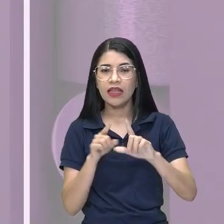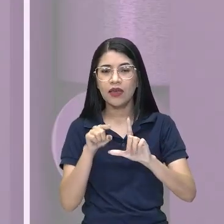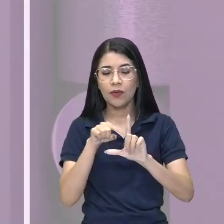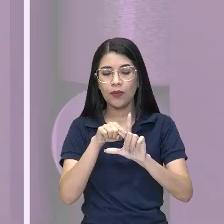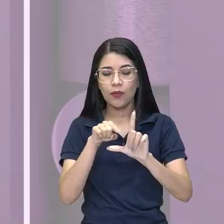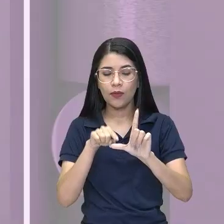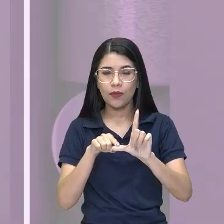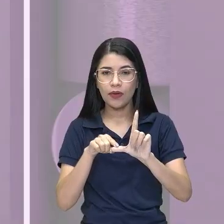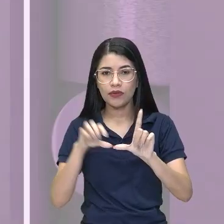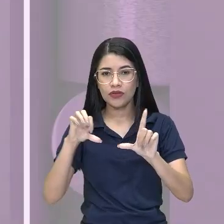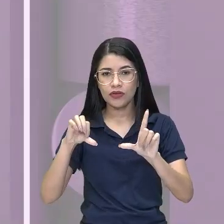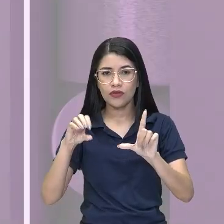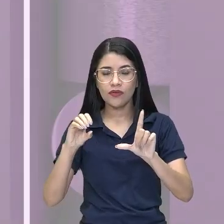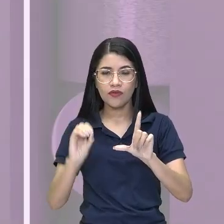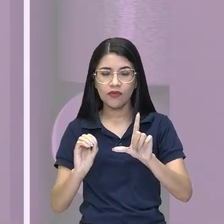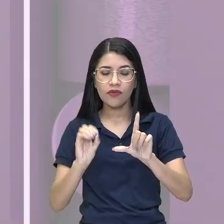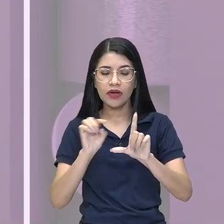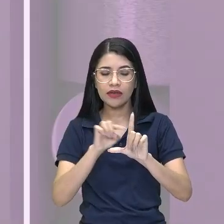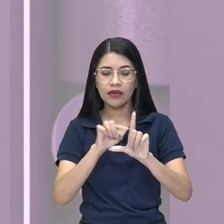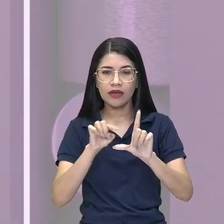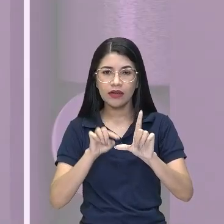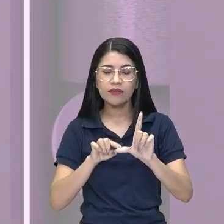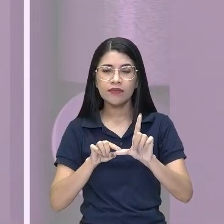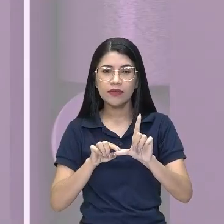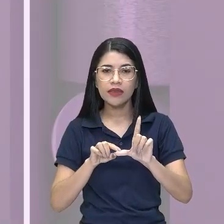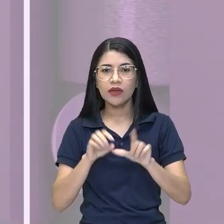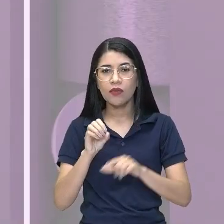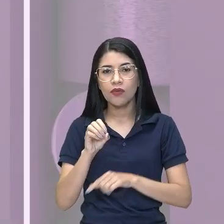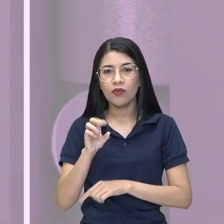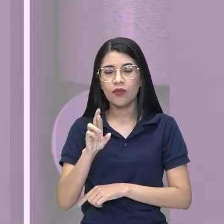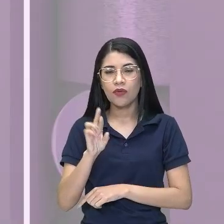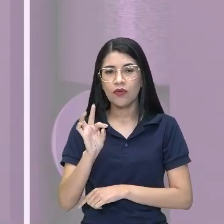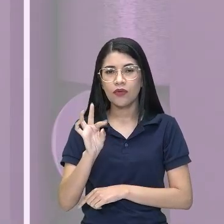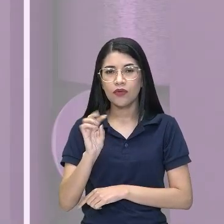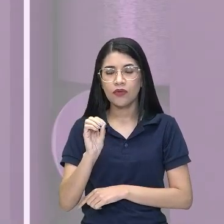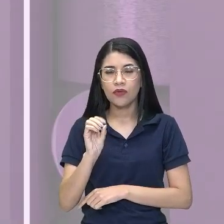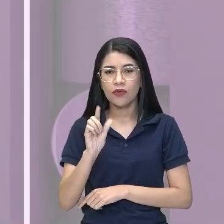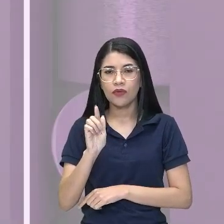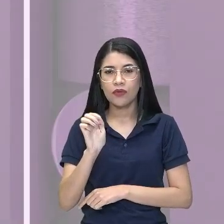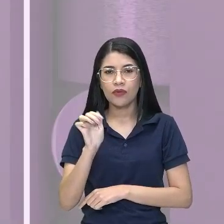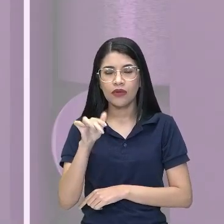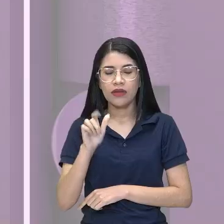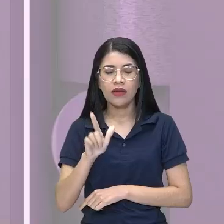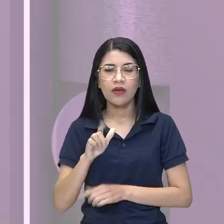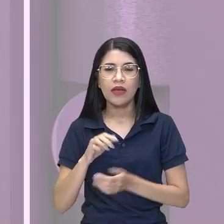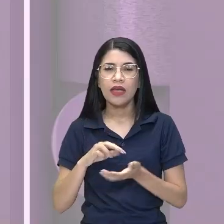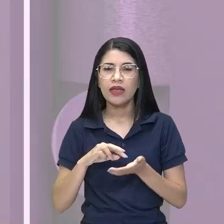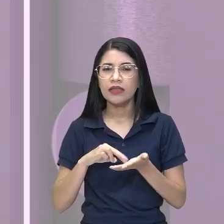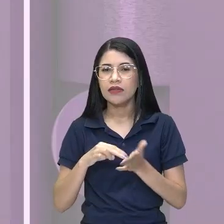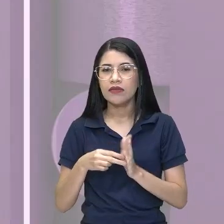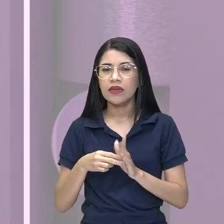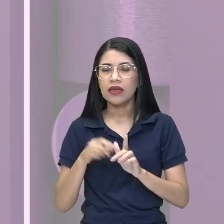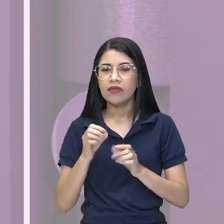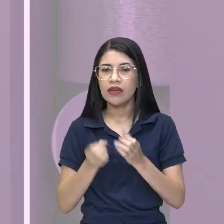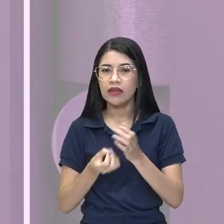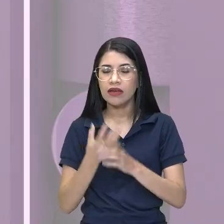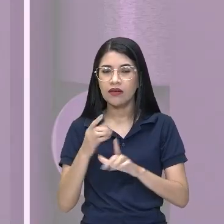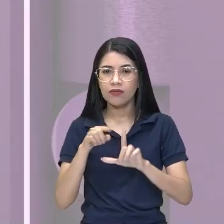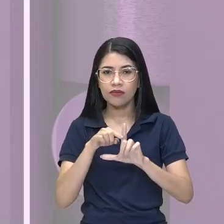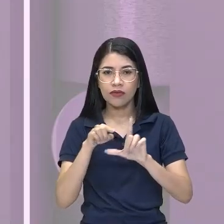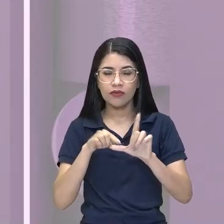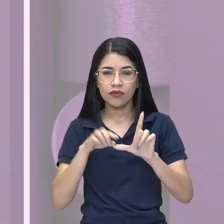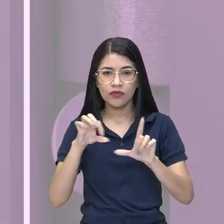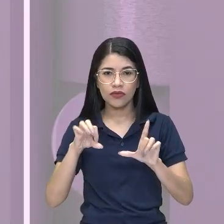90 graus. Ortogonal dá essa ideia de que eles se encontram ali, que vão formar ângulos de 90 graus, tudo